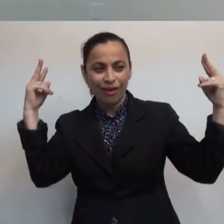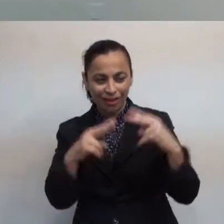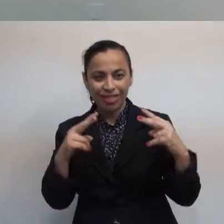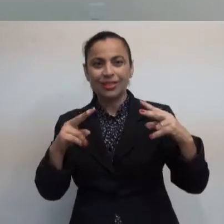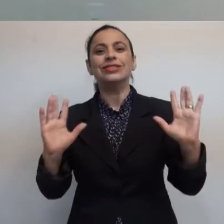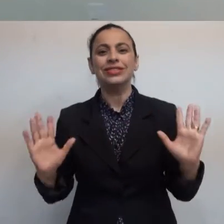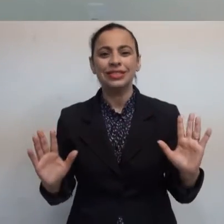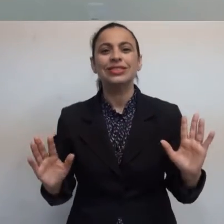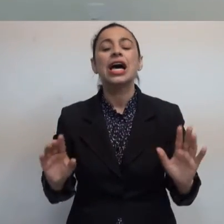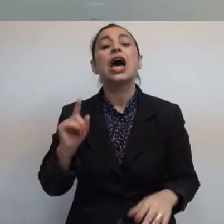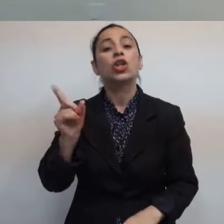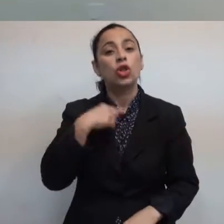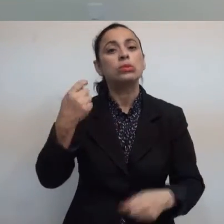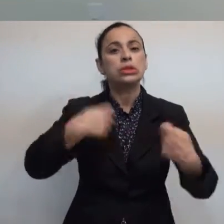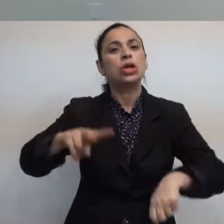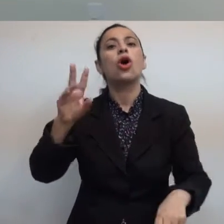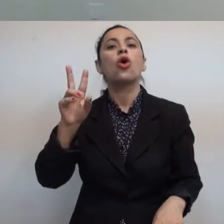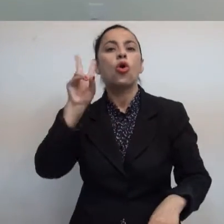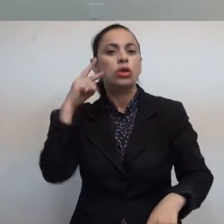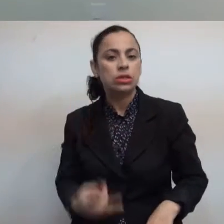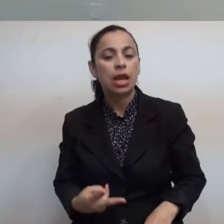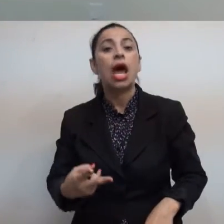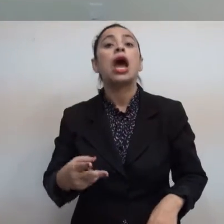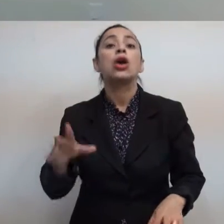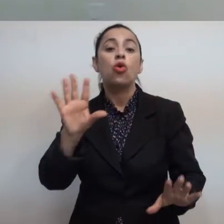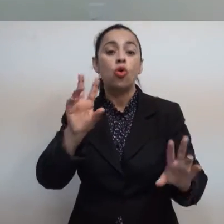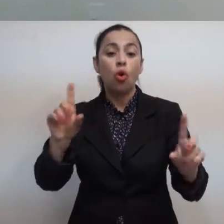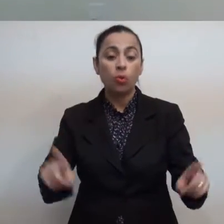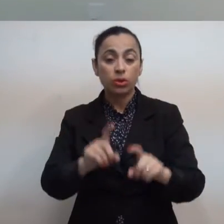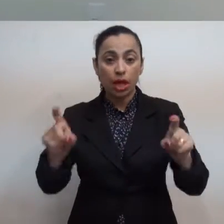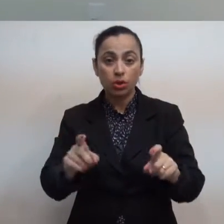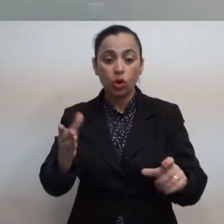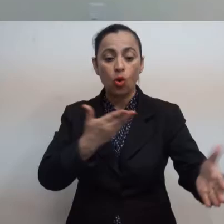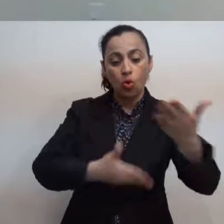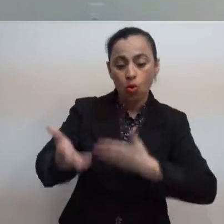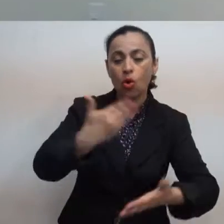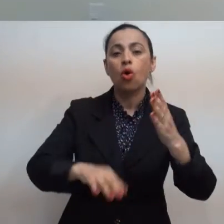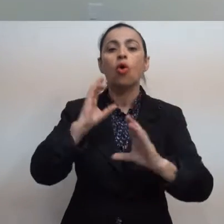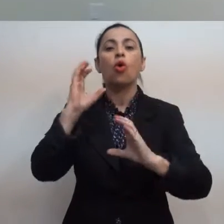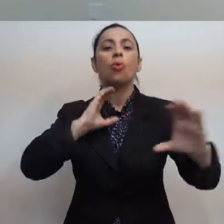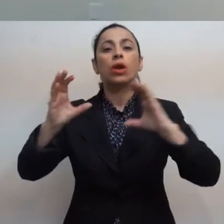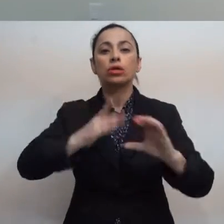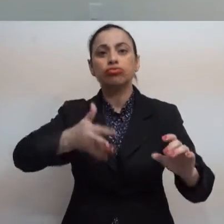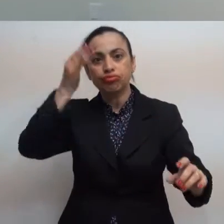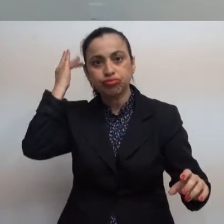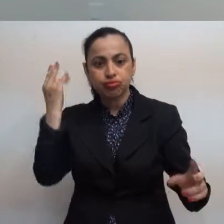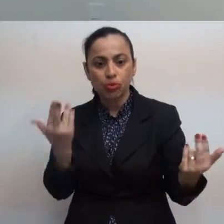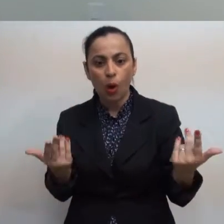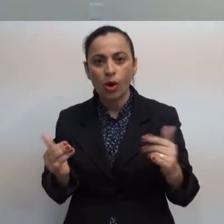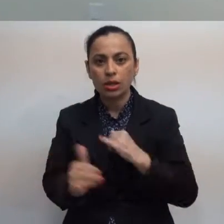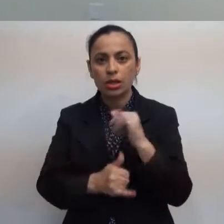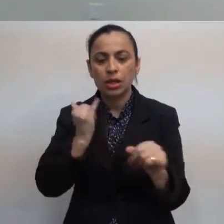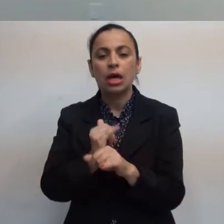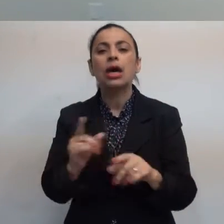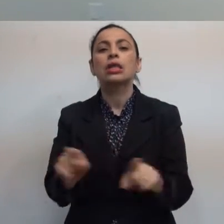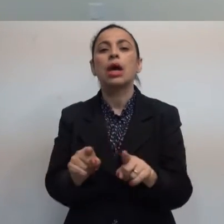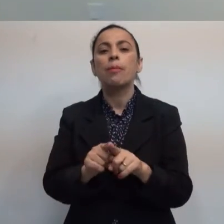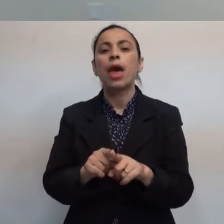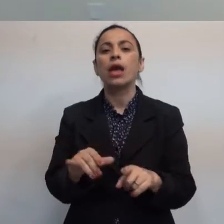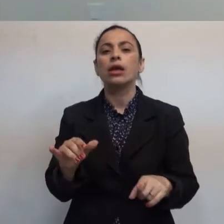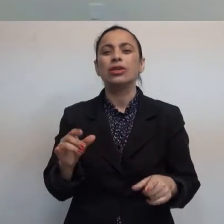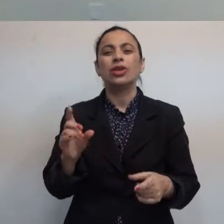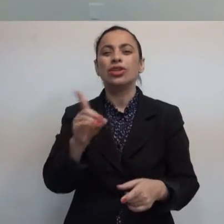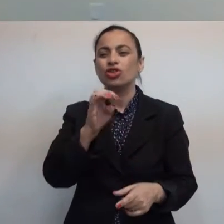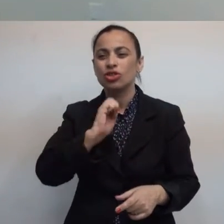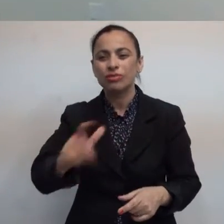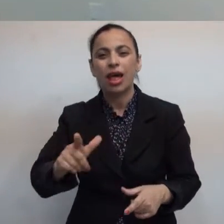cara a cara, pessoa a pessoa. Nós temos que considerar que um computador, que um meio de comunicação veloz como a internet e como